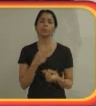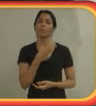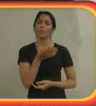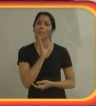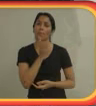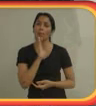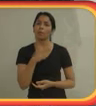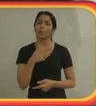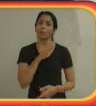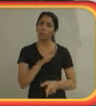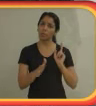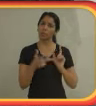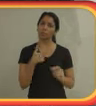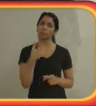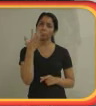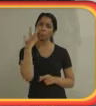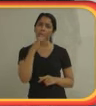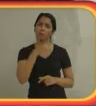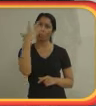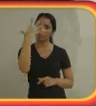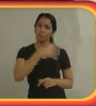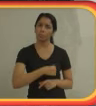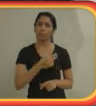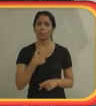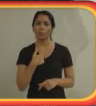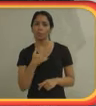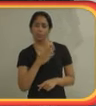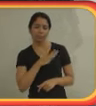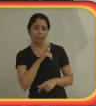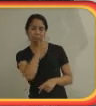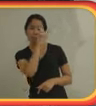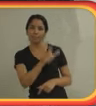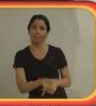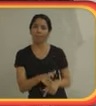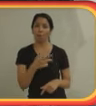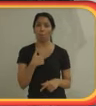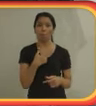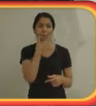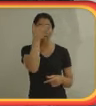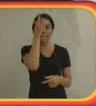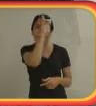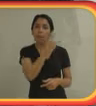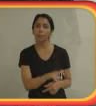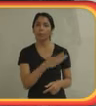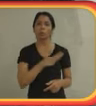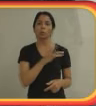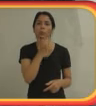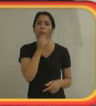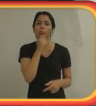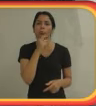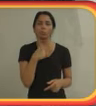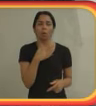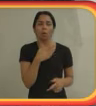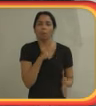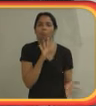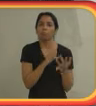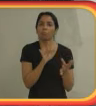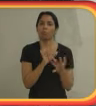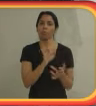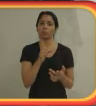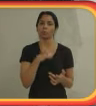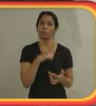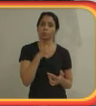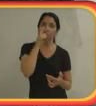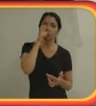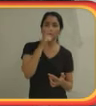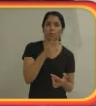gente foi conhecendo, né? Antes mesmo já achava ela bonita, já gostava dela, assim, como pessoa, mas não tinha intimidade. A